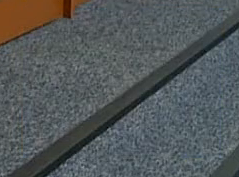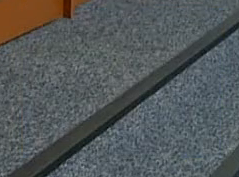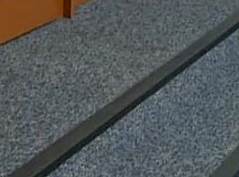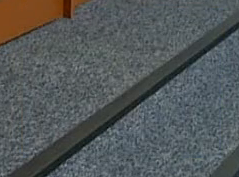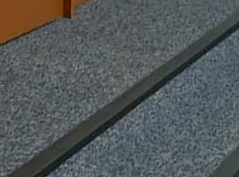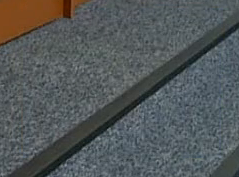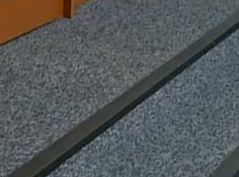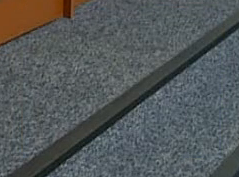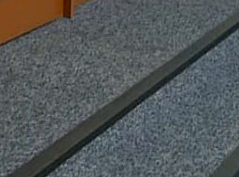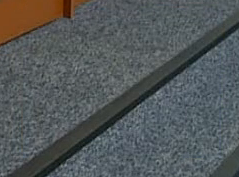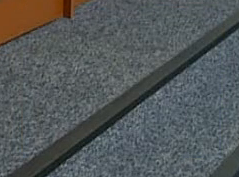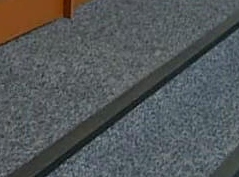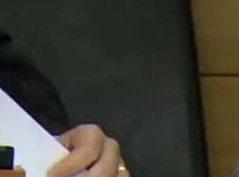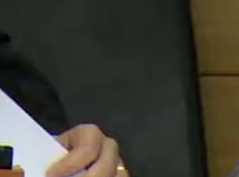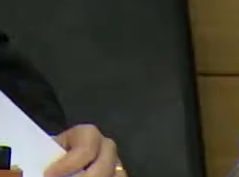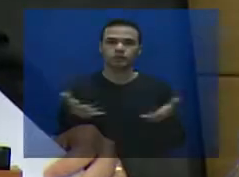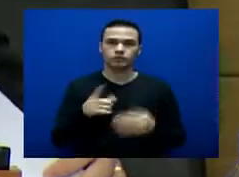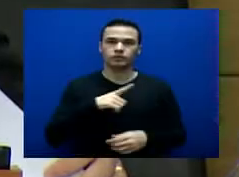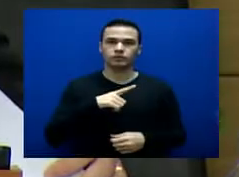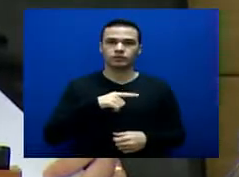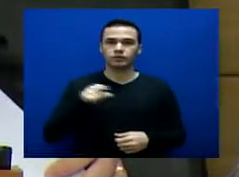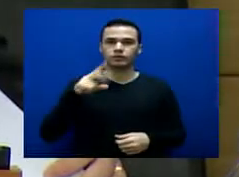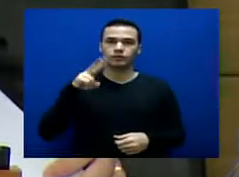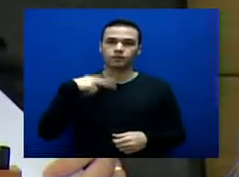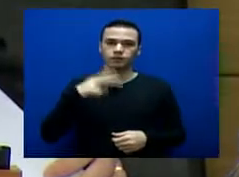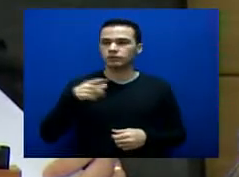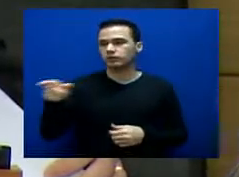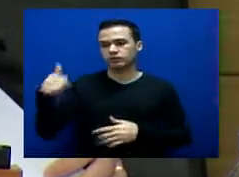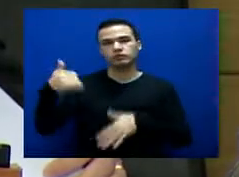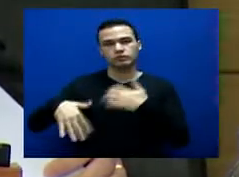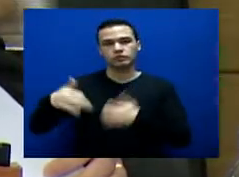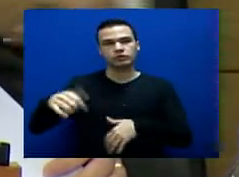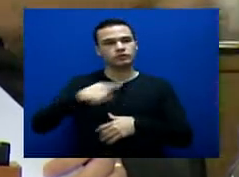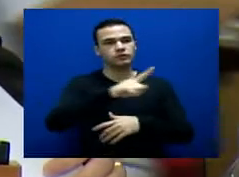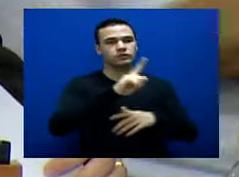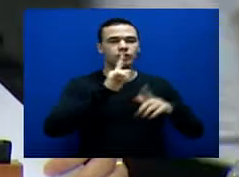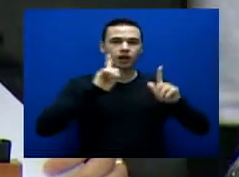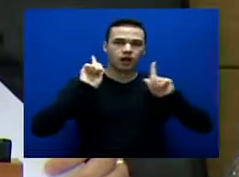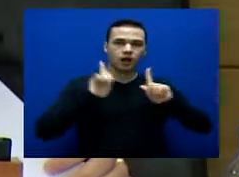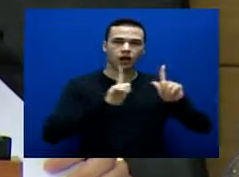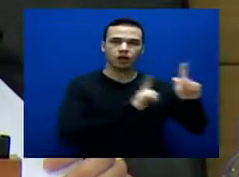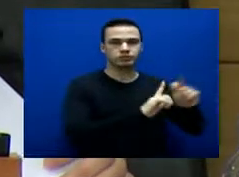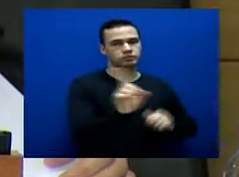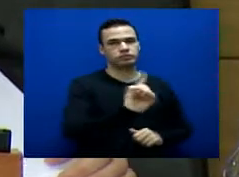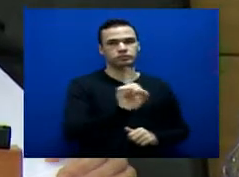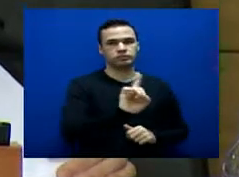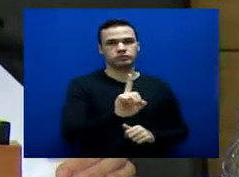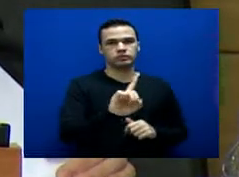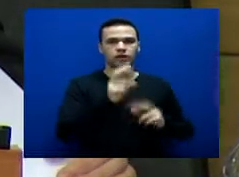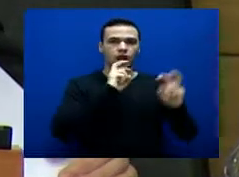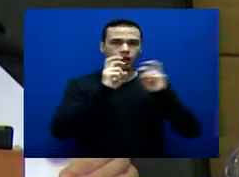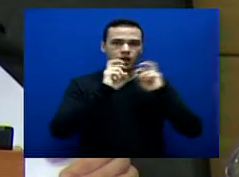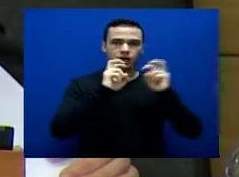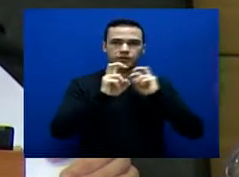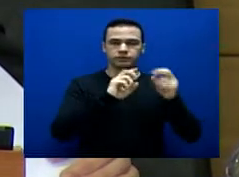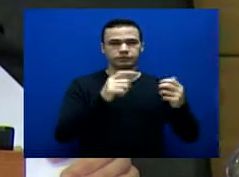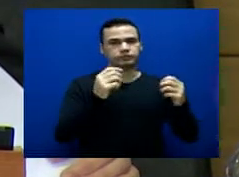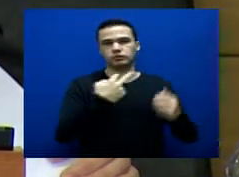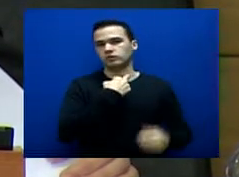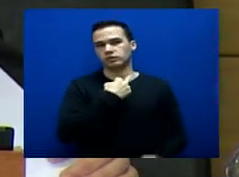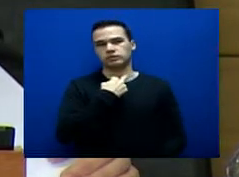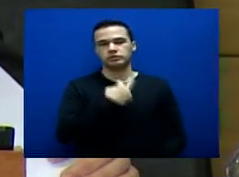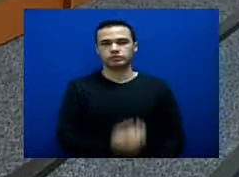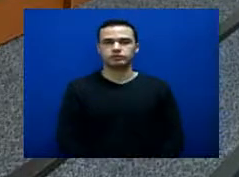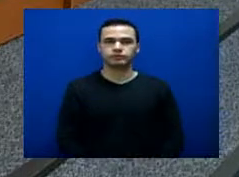Olha, nós temos um vereador falando, não pode se manifestar. Não pode se manifestar.